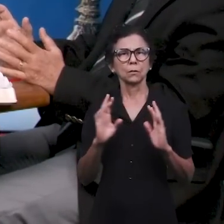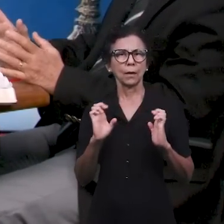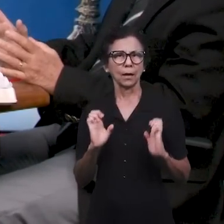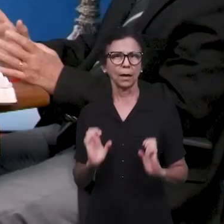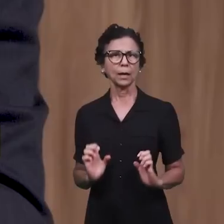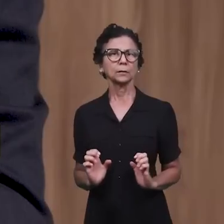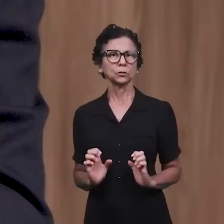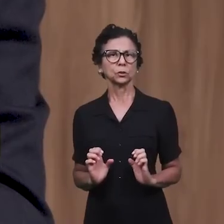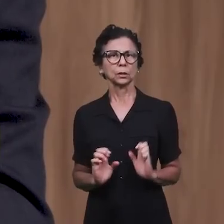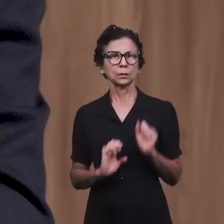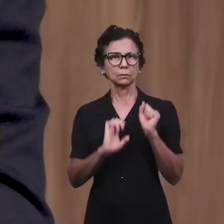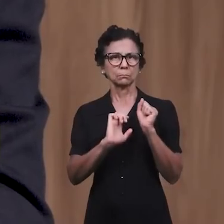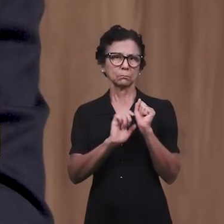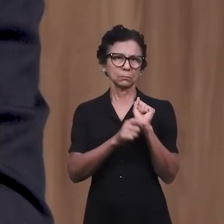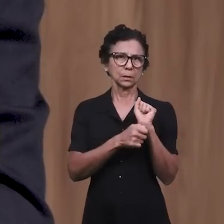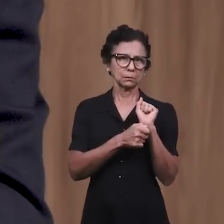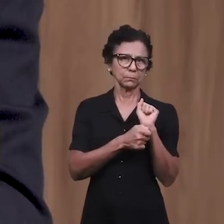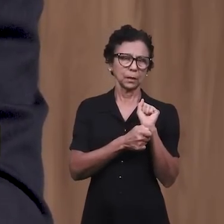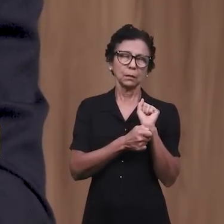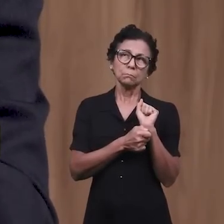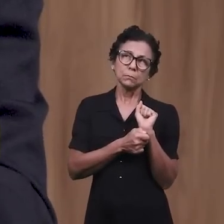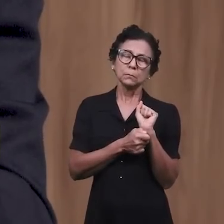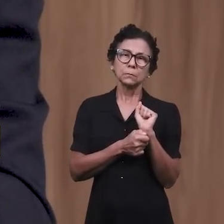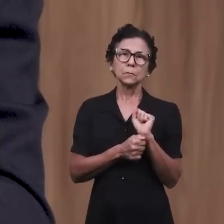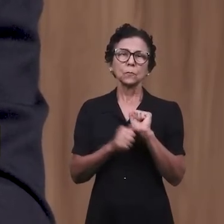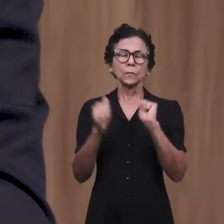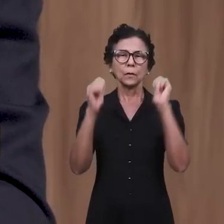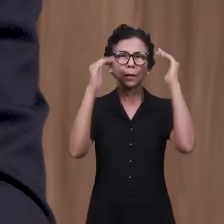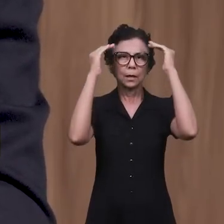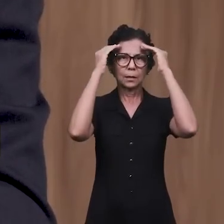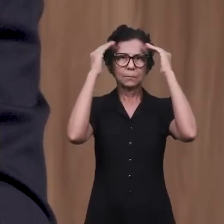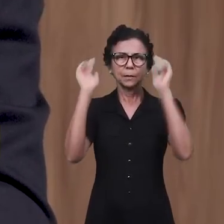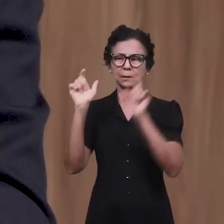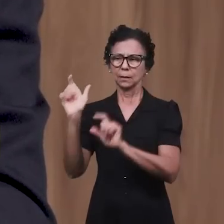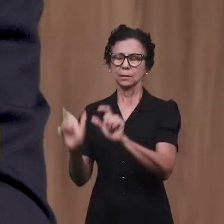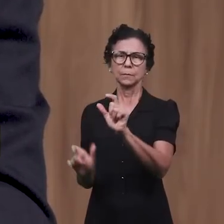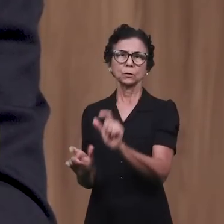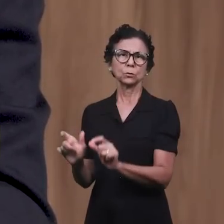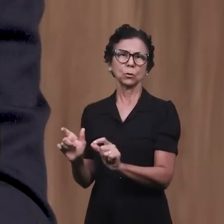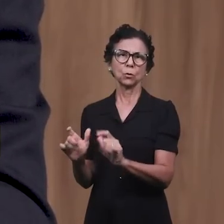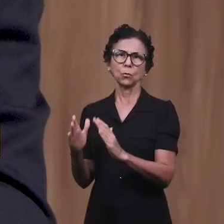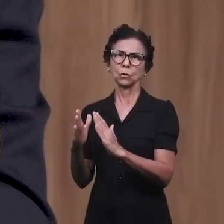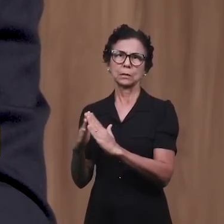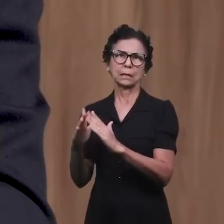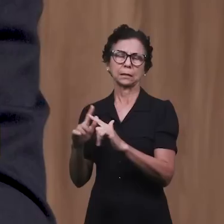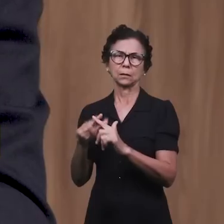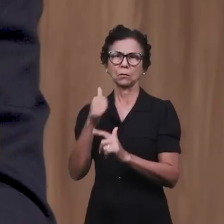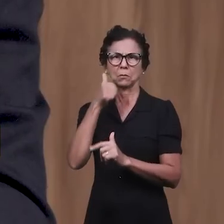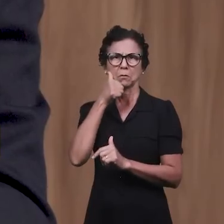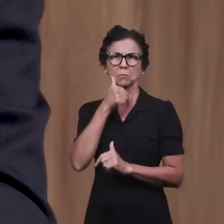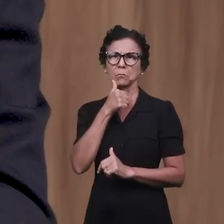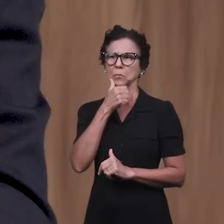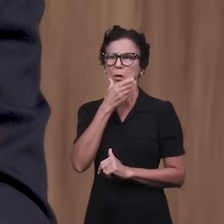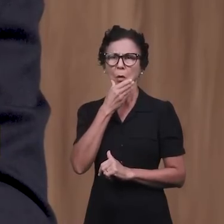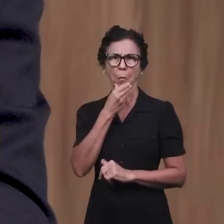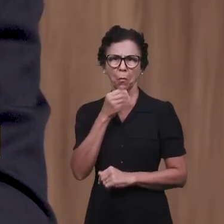relação a sigilo, com respeito a um membro da igreja que procura, seja homem, seja mulher, seja uma criança, mas